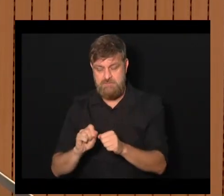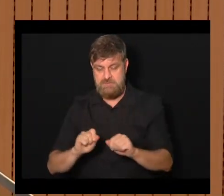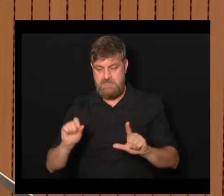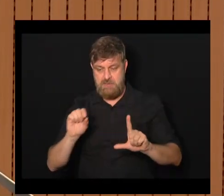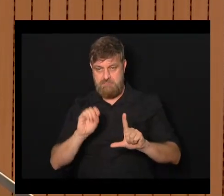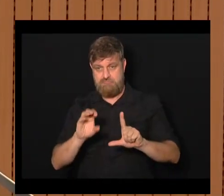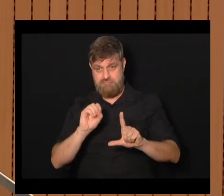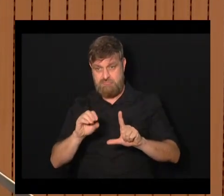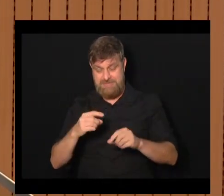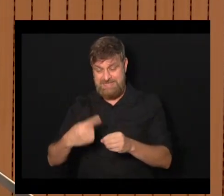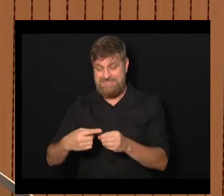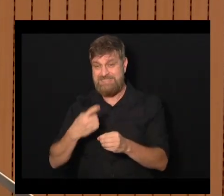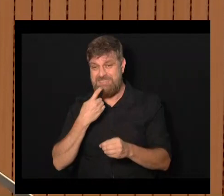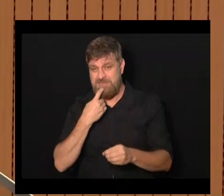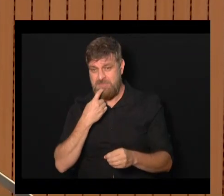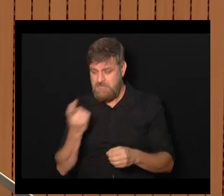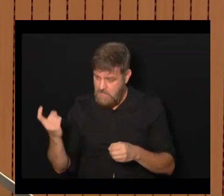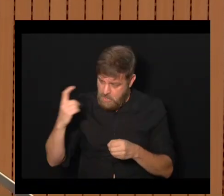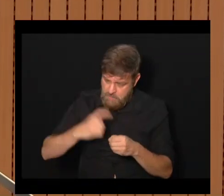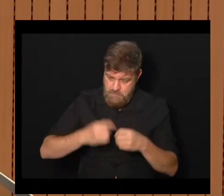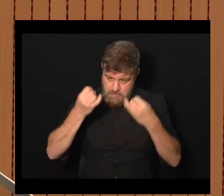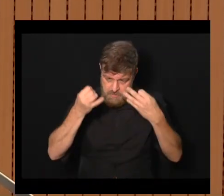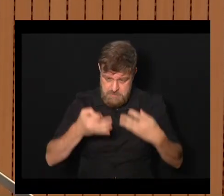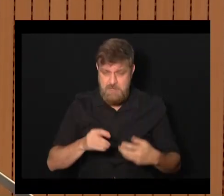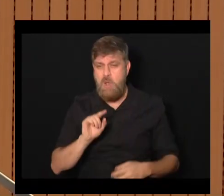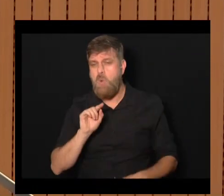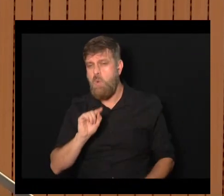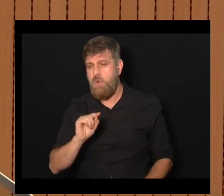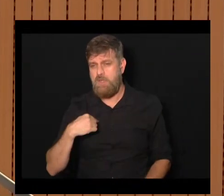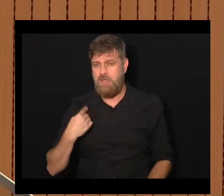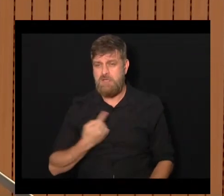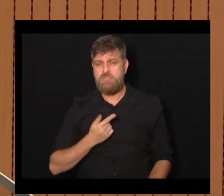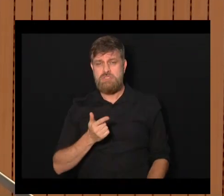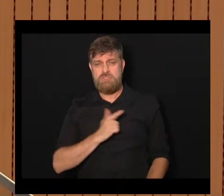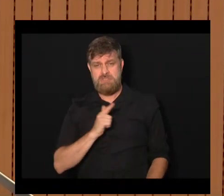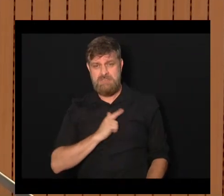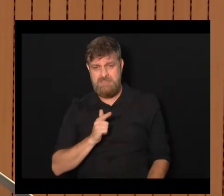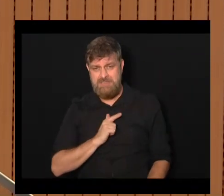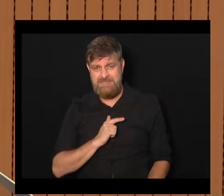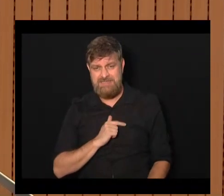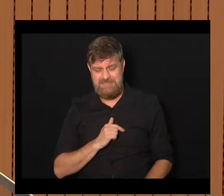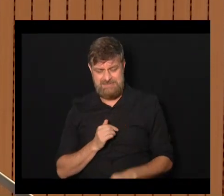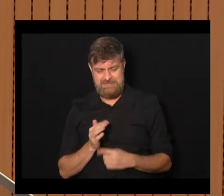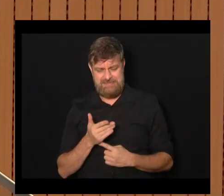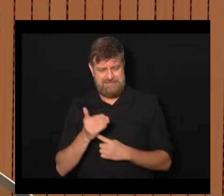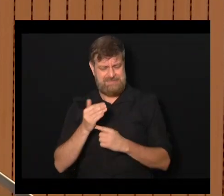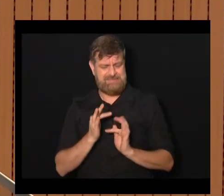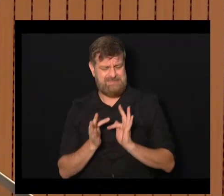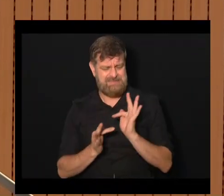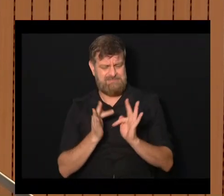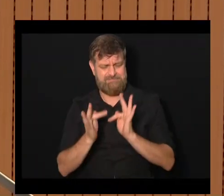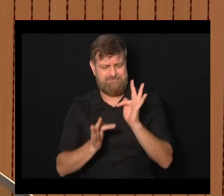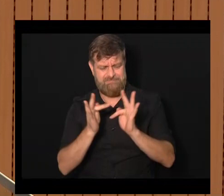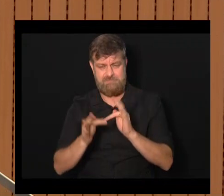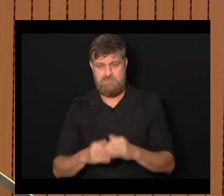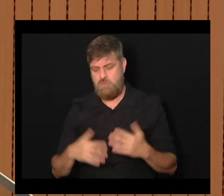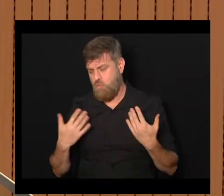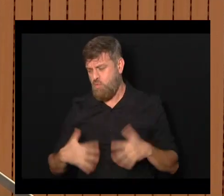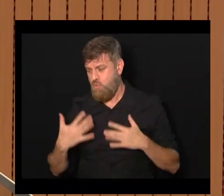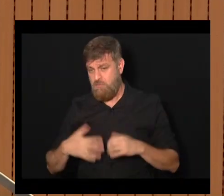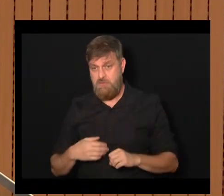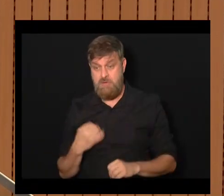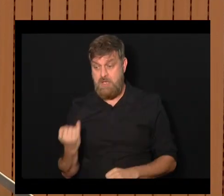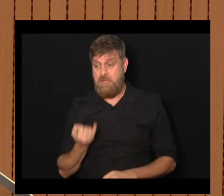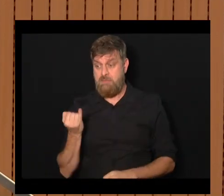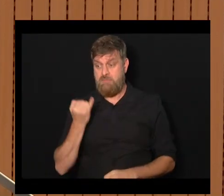emissora regional. Eu volto a dizer, nós temos um aparato técnico bastante grande, enorme, que